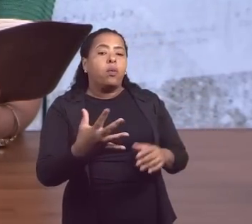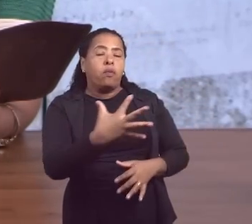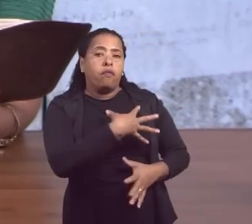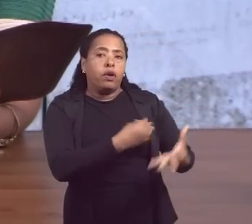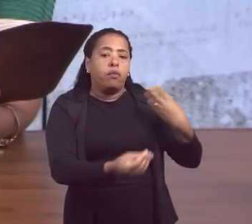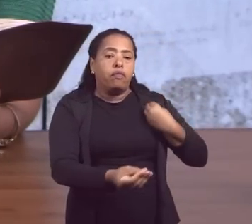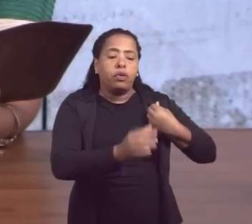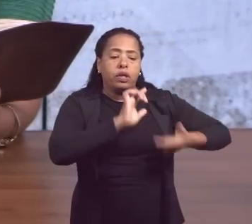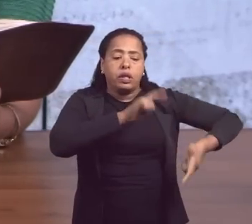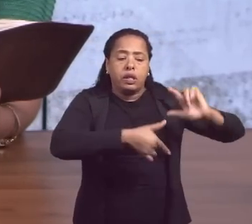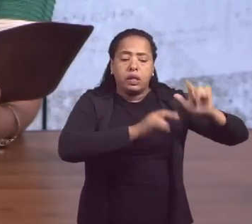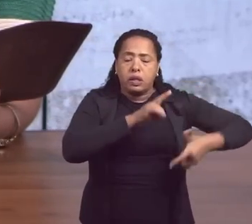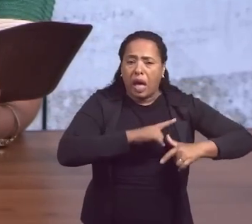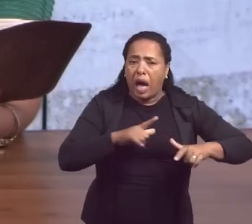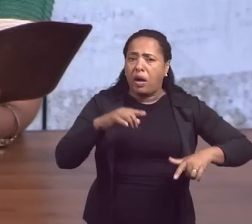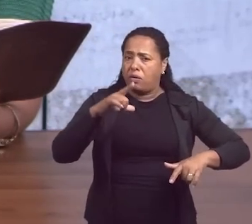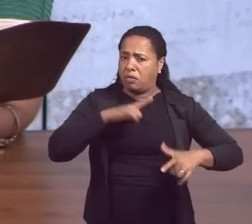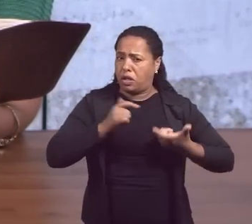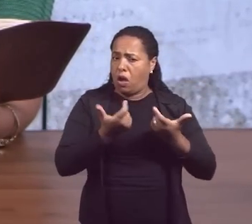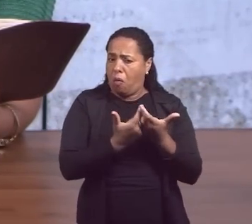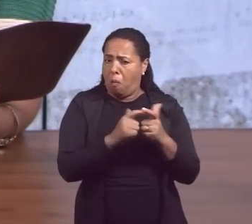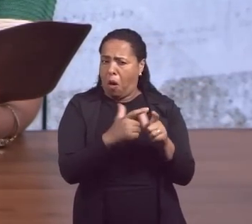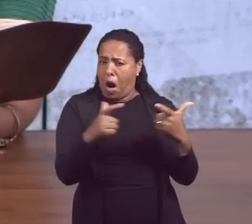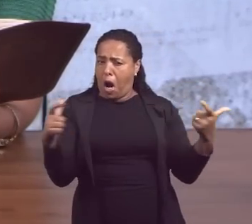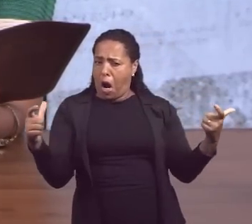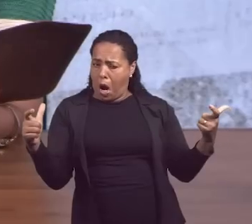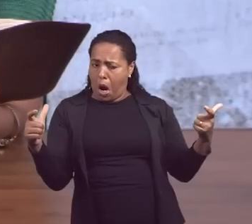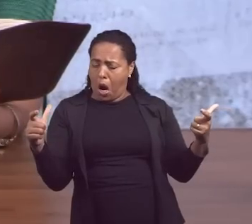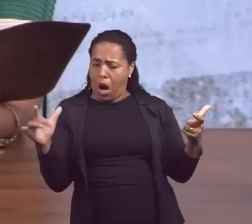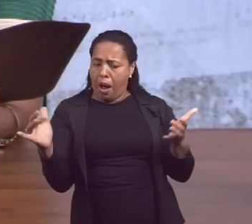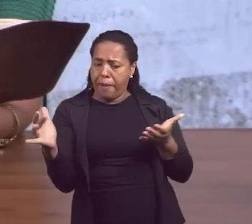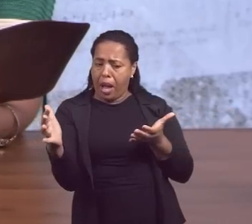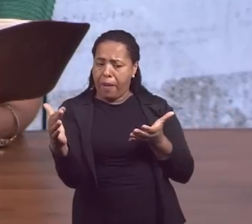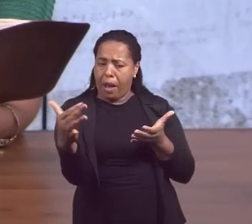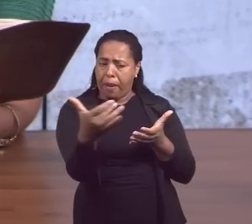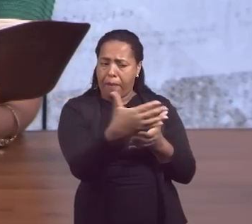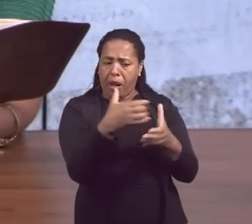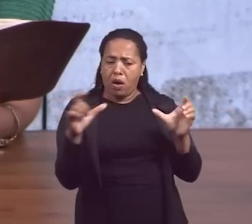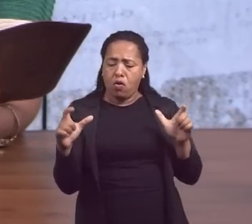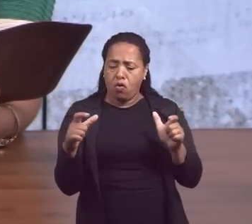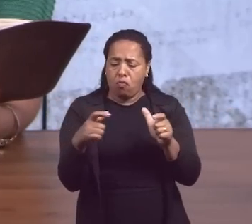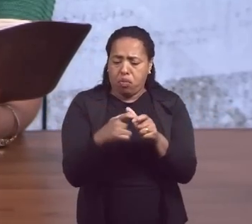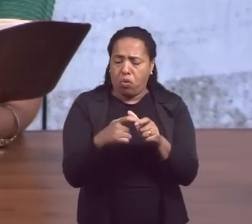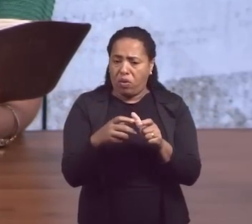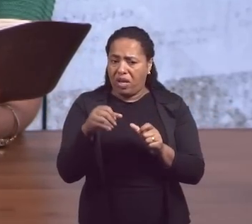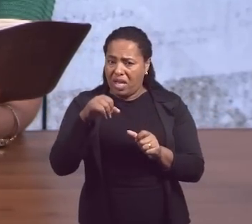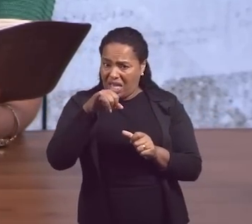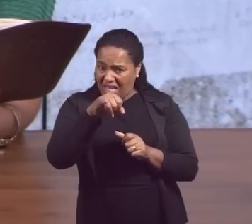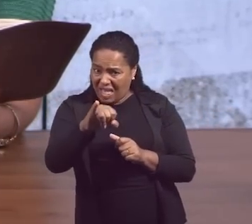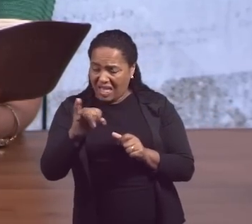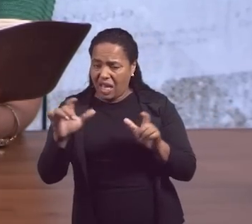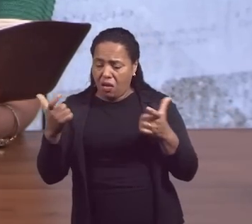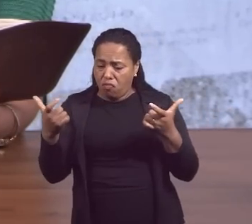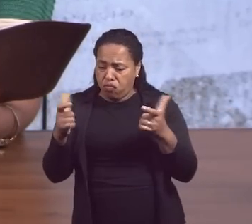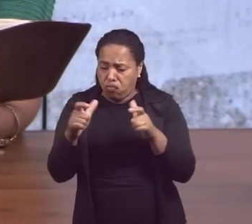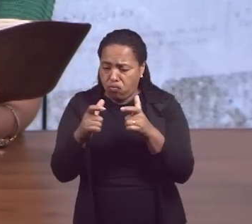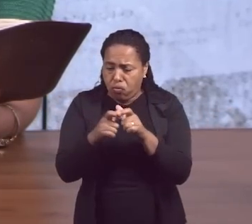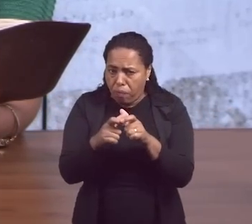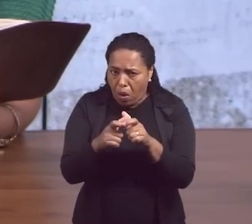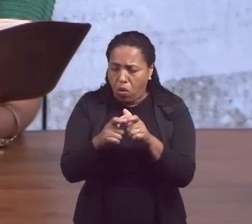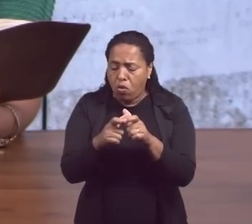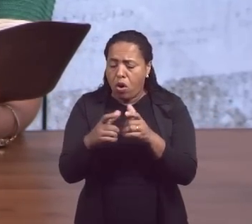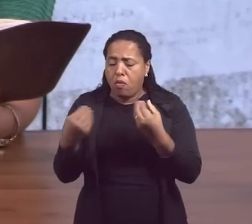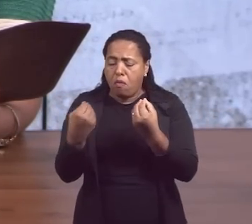tomareis muito, e do que tiver pouco tomareis pouco. Cada um dará das suas cidades aos